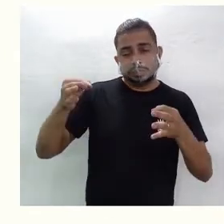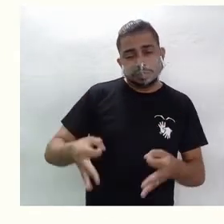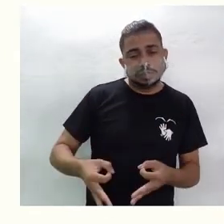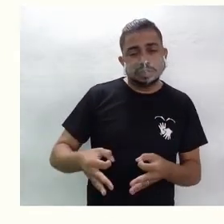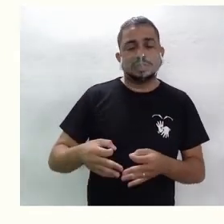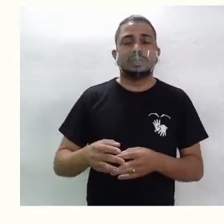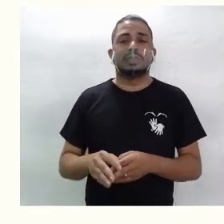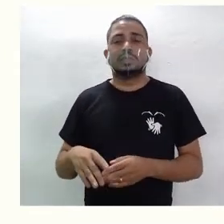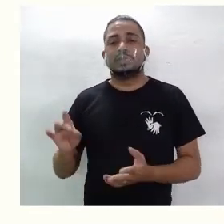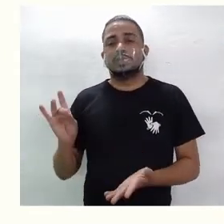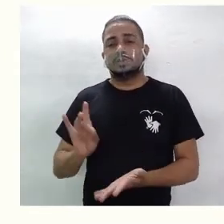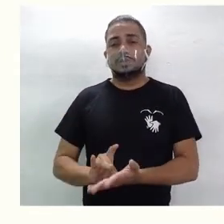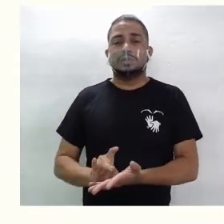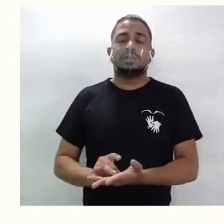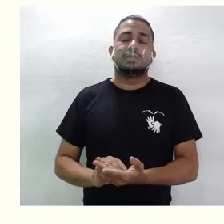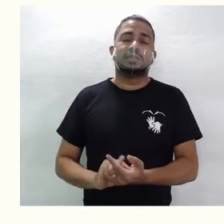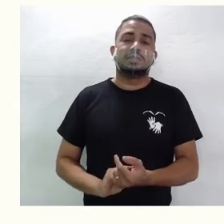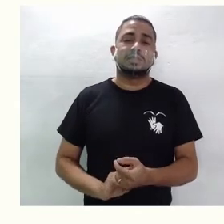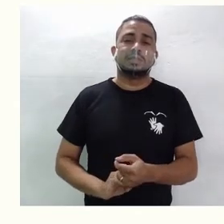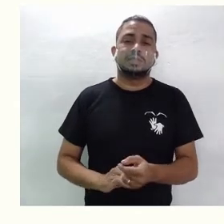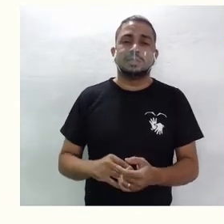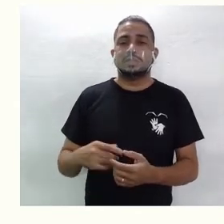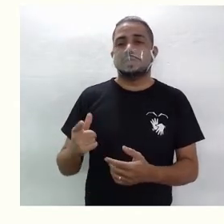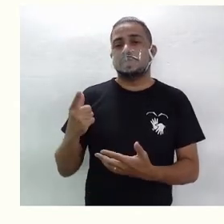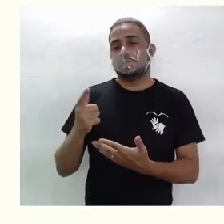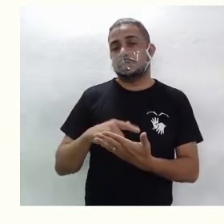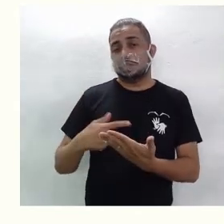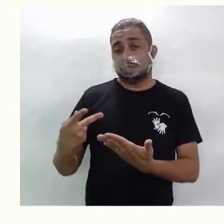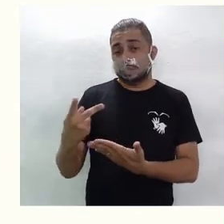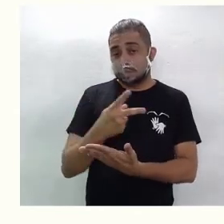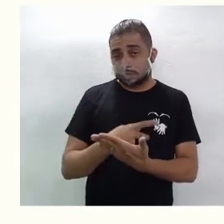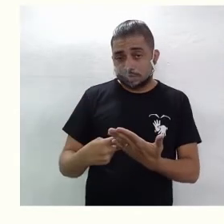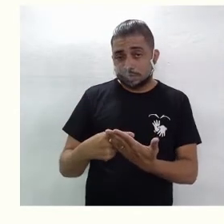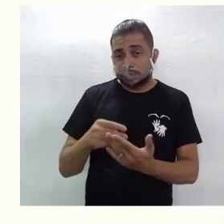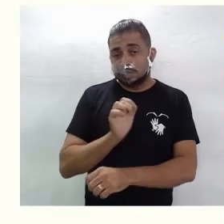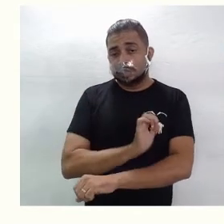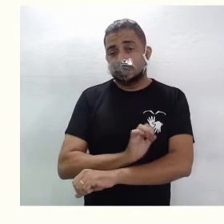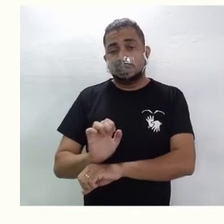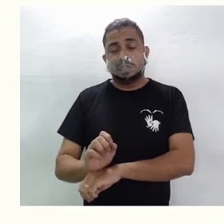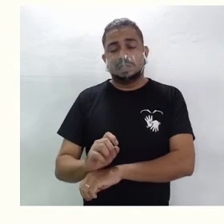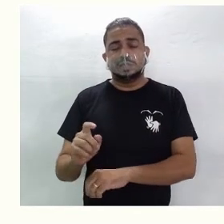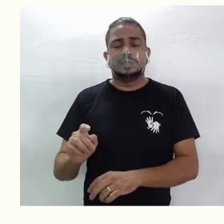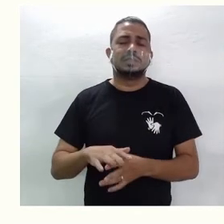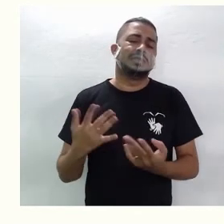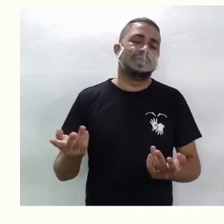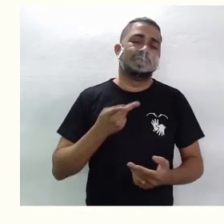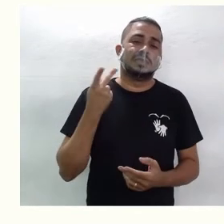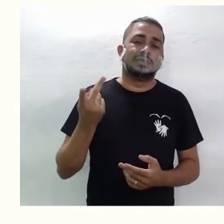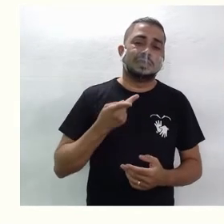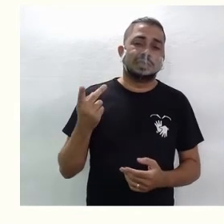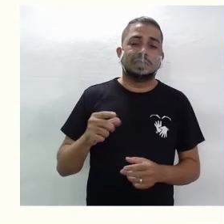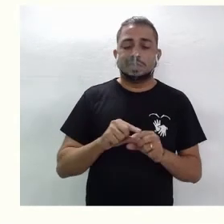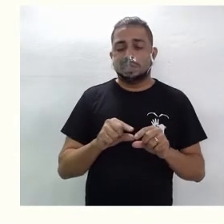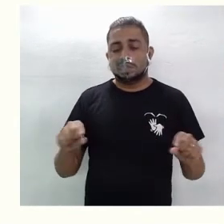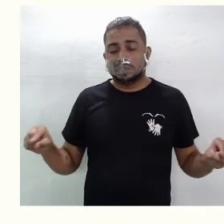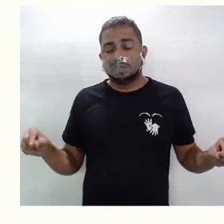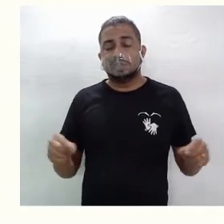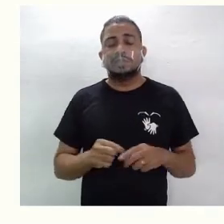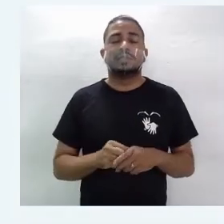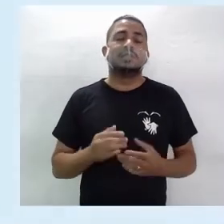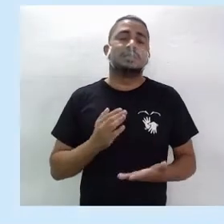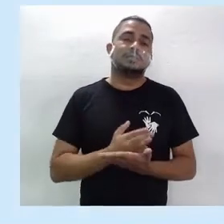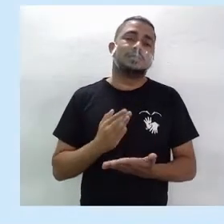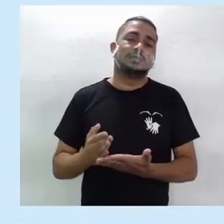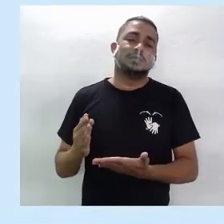real e a representação gráfica e a escala, e não é legenda, tá? Então, o que é que ela está dizendo? Ela está dizendo que a legenda é a parte